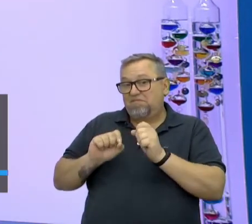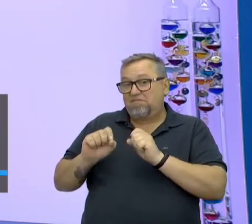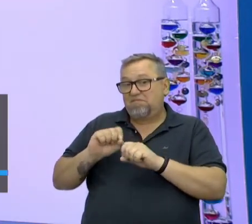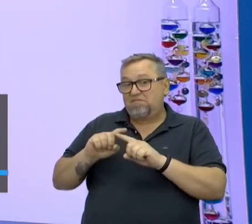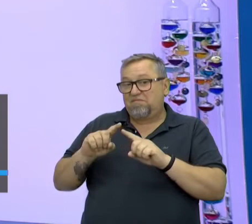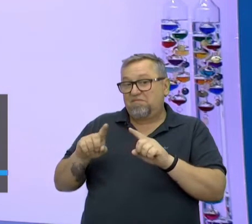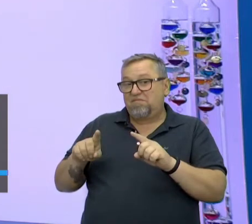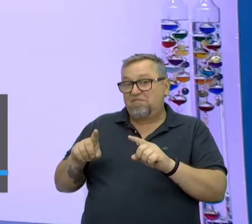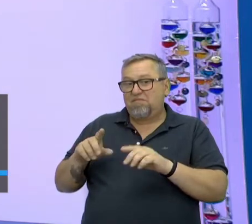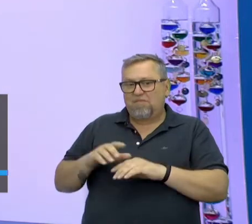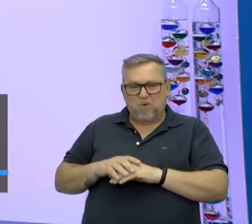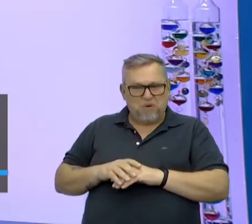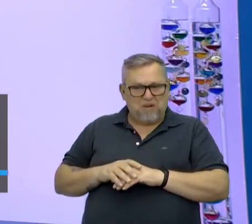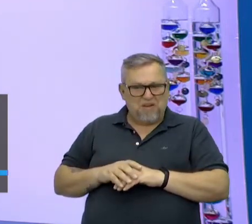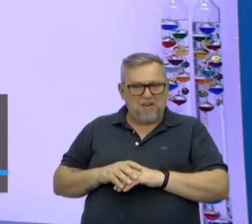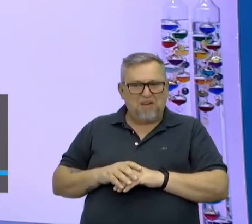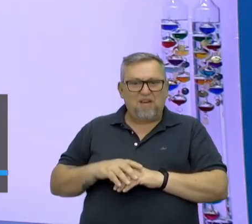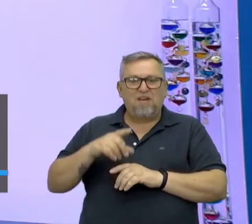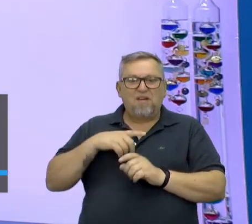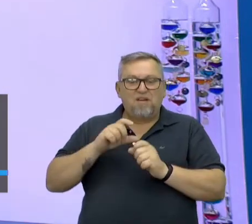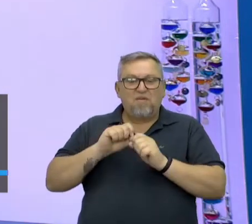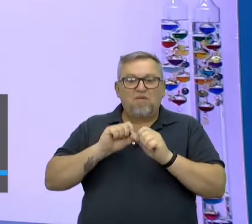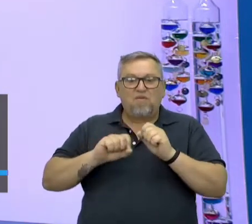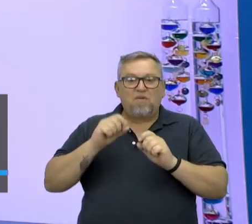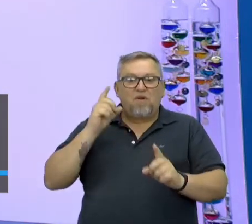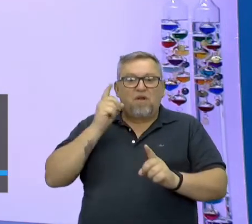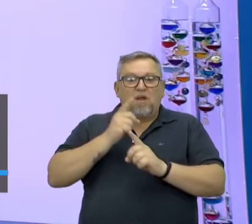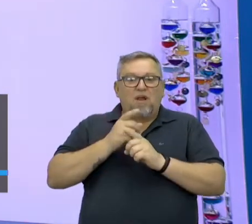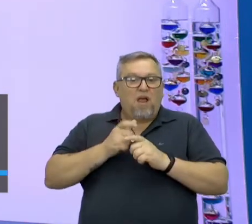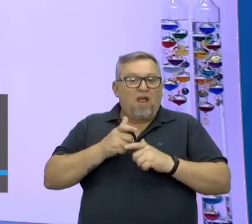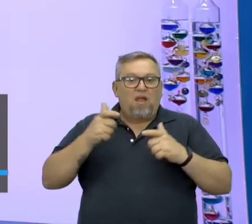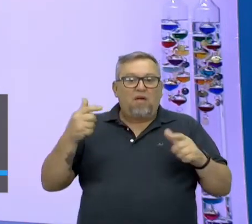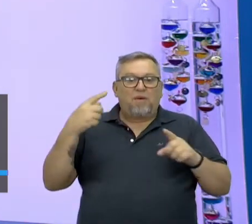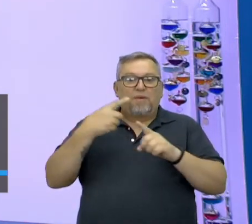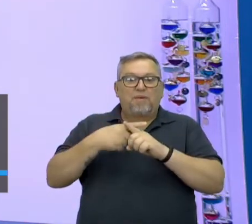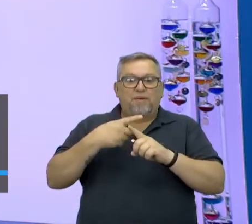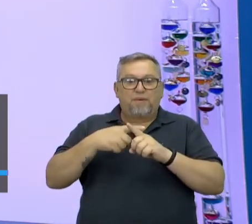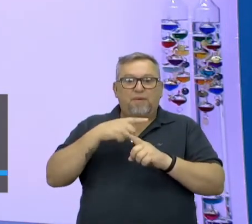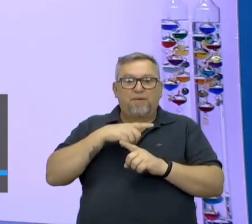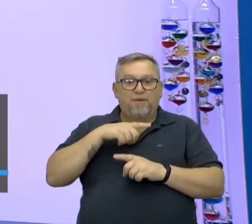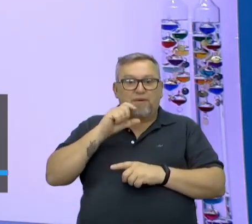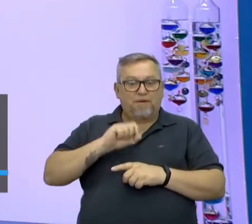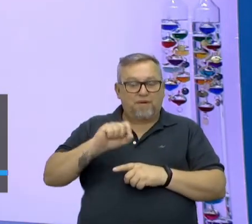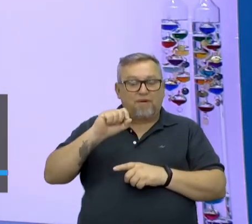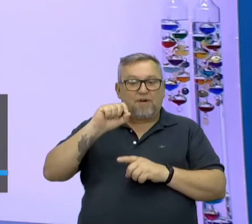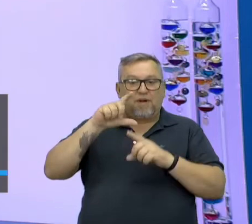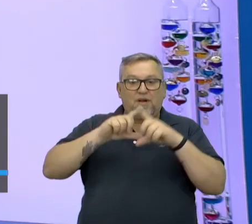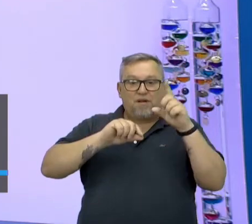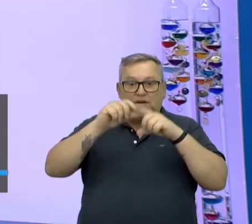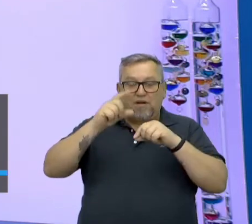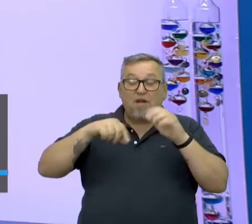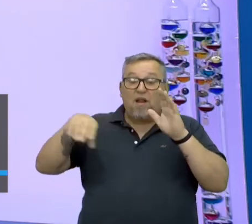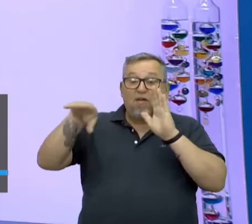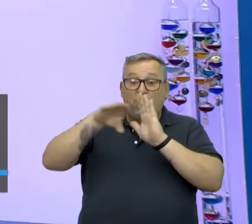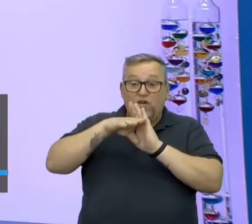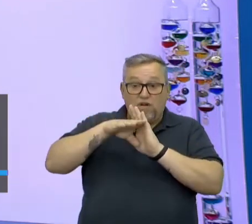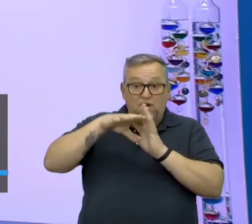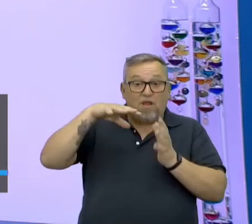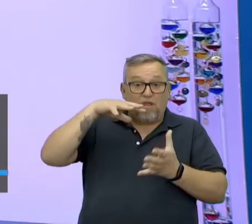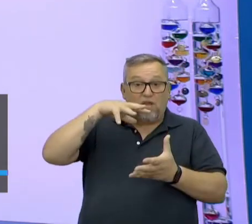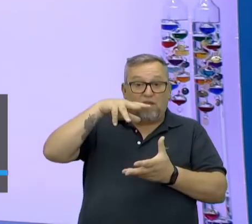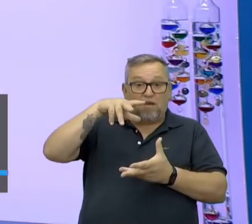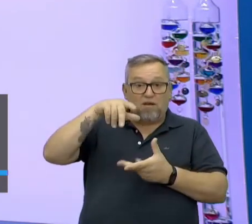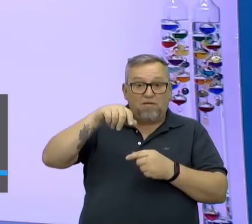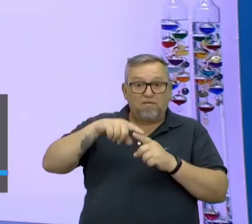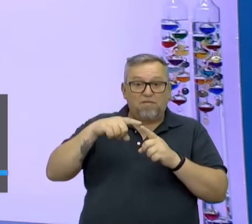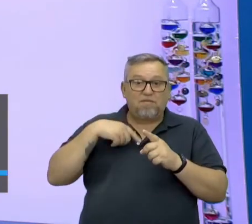peso tem? Que peso tem? Isso foi uma descoberta enorme, porque através da radiação que as estrelas emitem chegando aqui na Terra, os